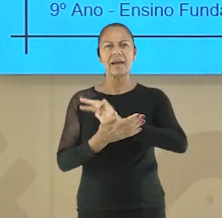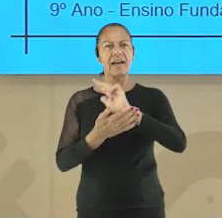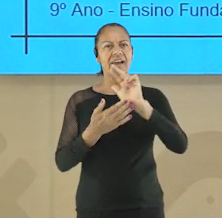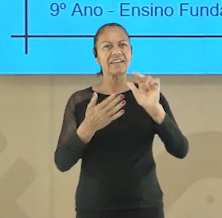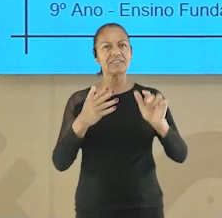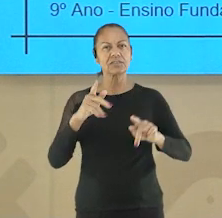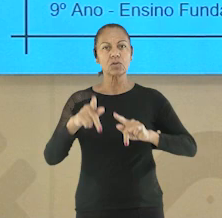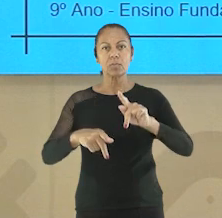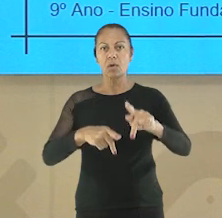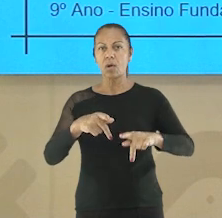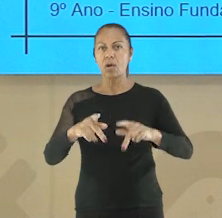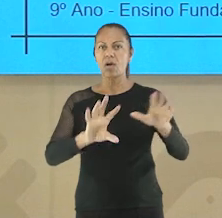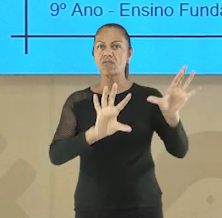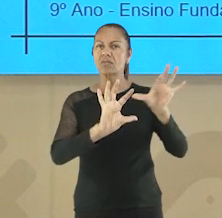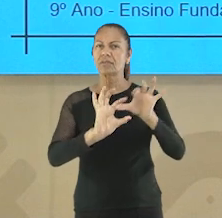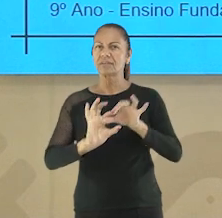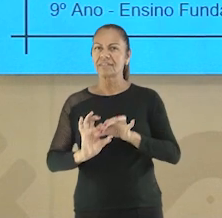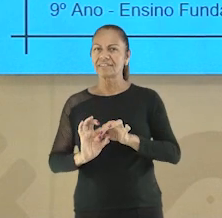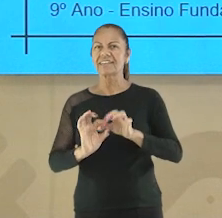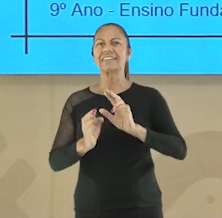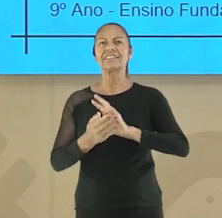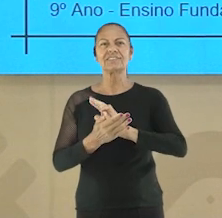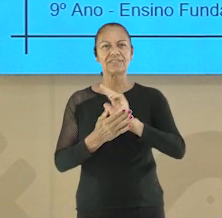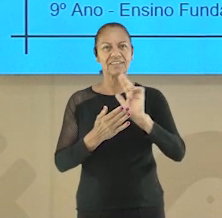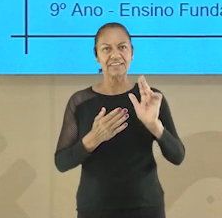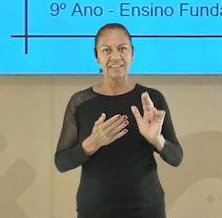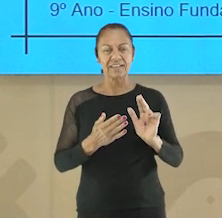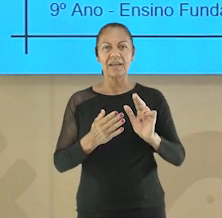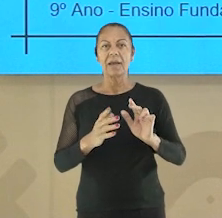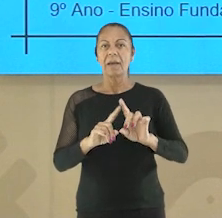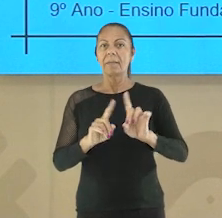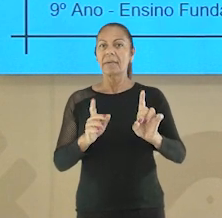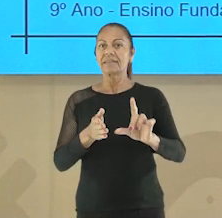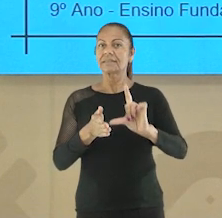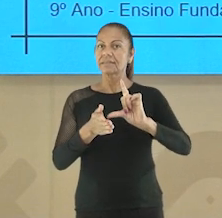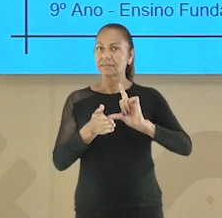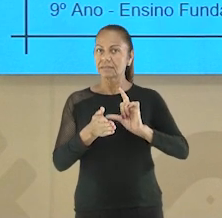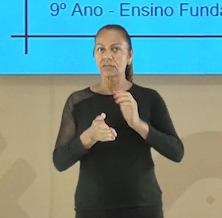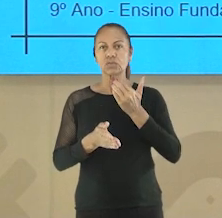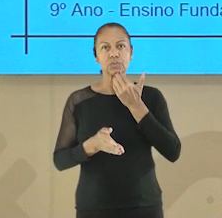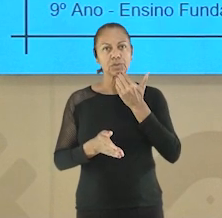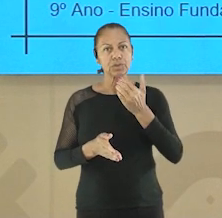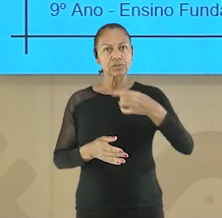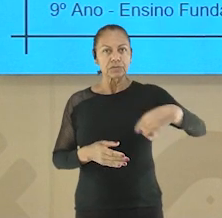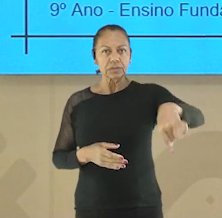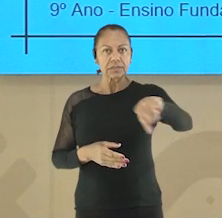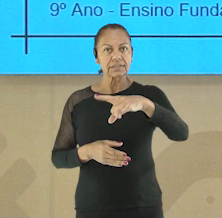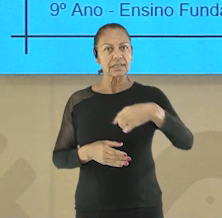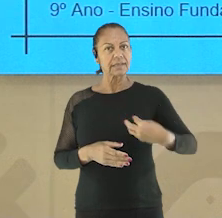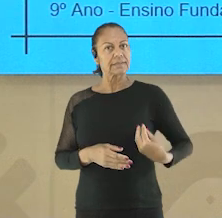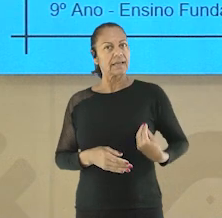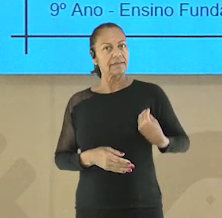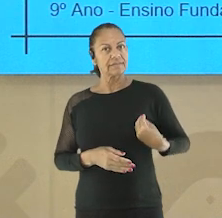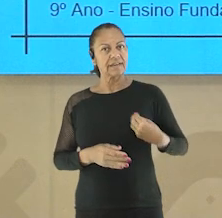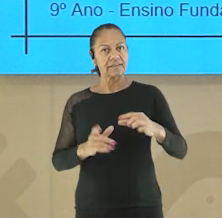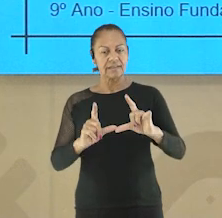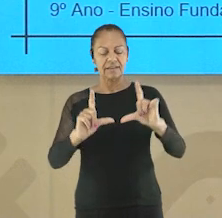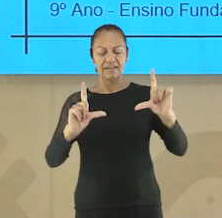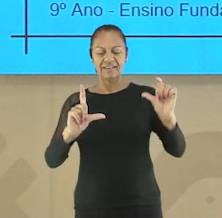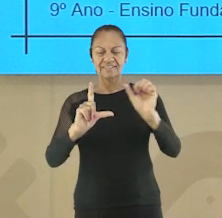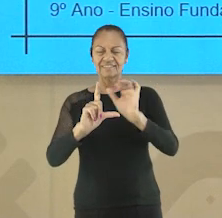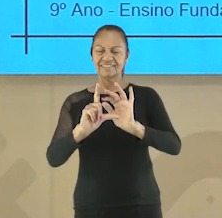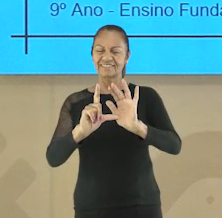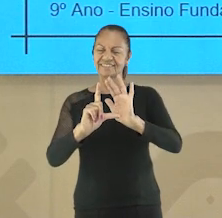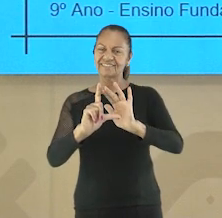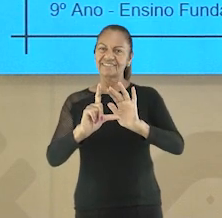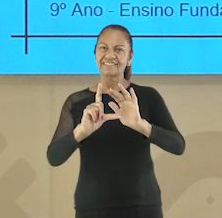diferentes contextos. Mas, antes da gente começar, eu quero pedir para que vocês marquem as suas presenças através do QR Code que